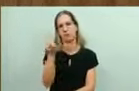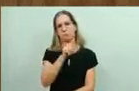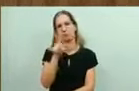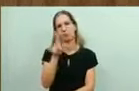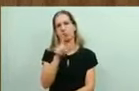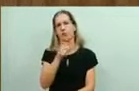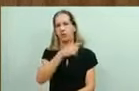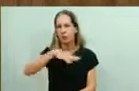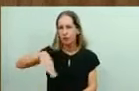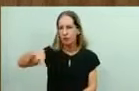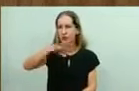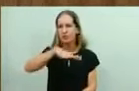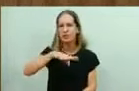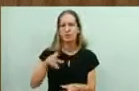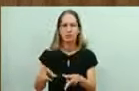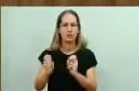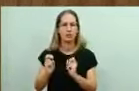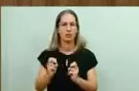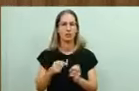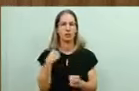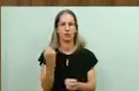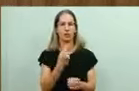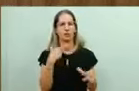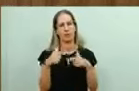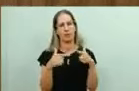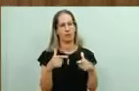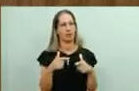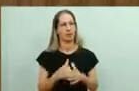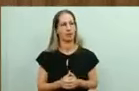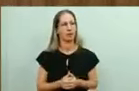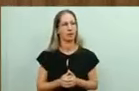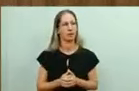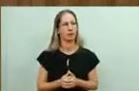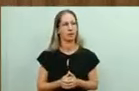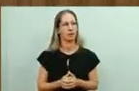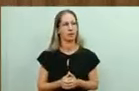Vocês são eleitos para servir a nós, não a Álvaro Dias.